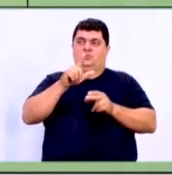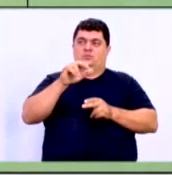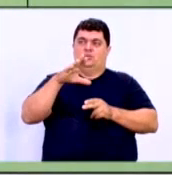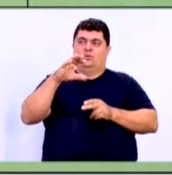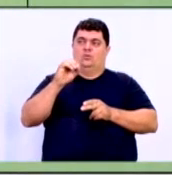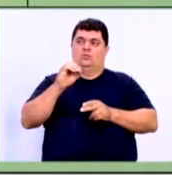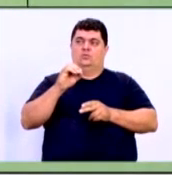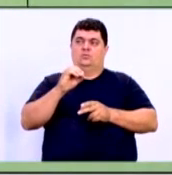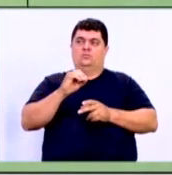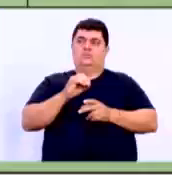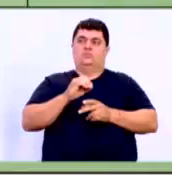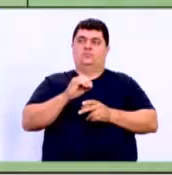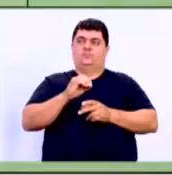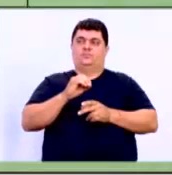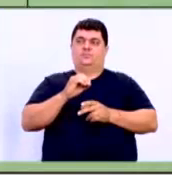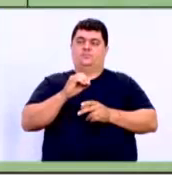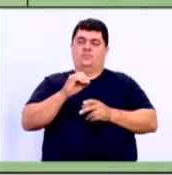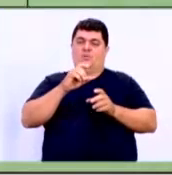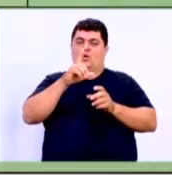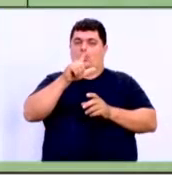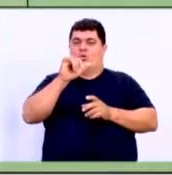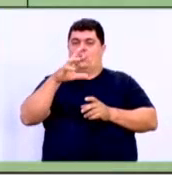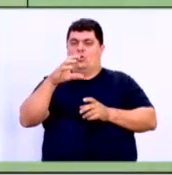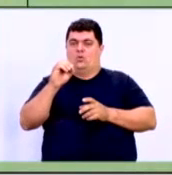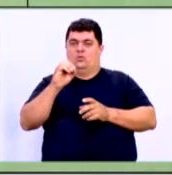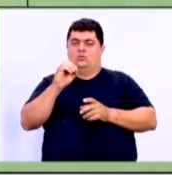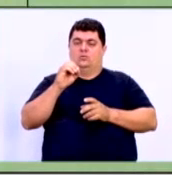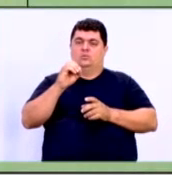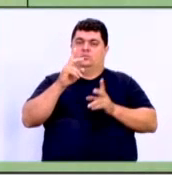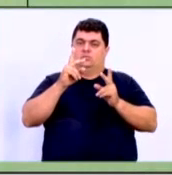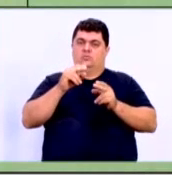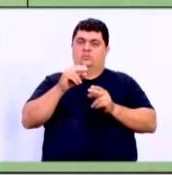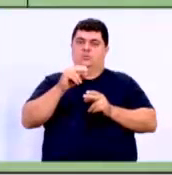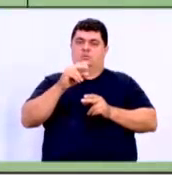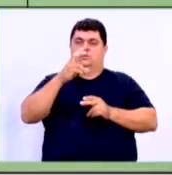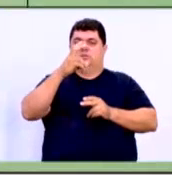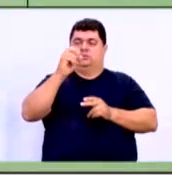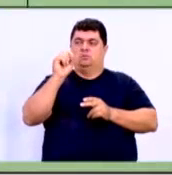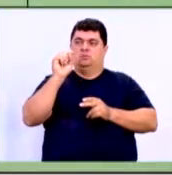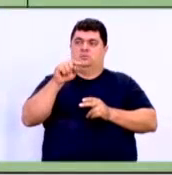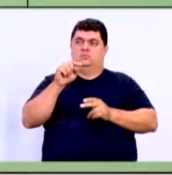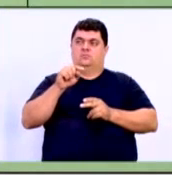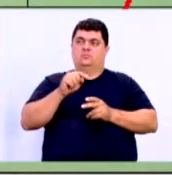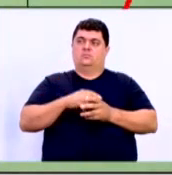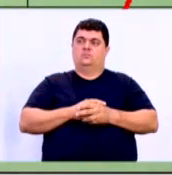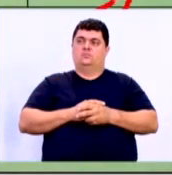Ou seja, o lucro operacional, segundo o custeio variável, é